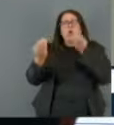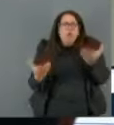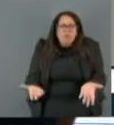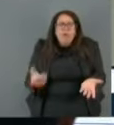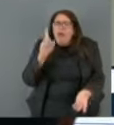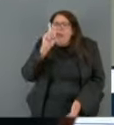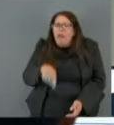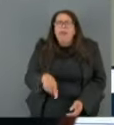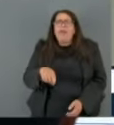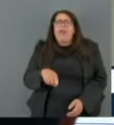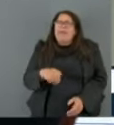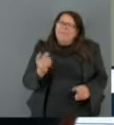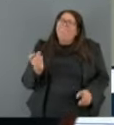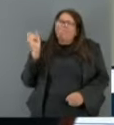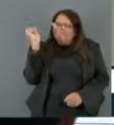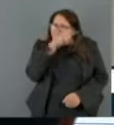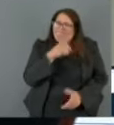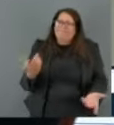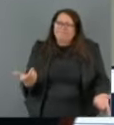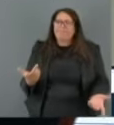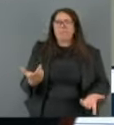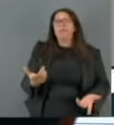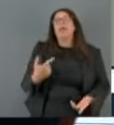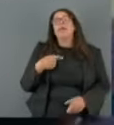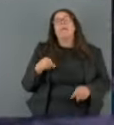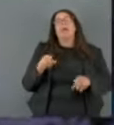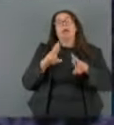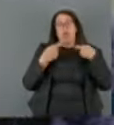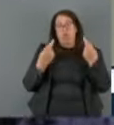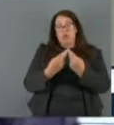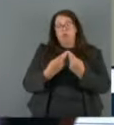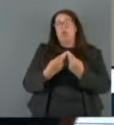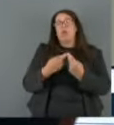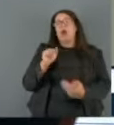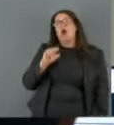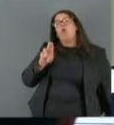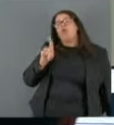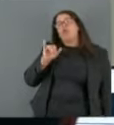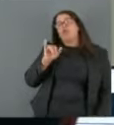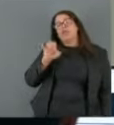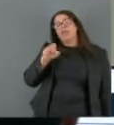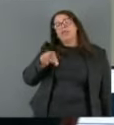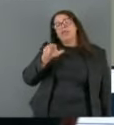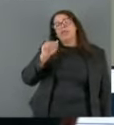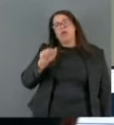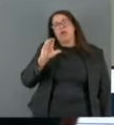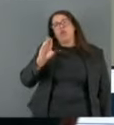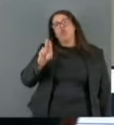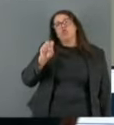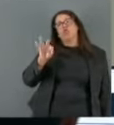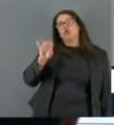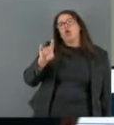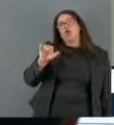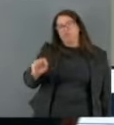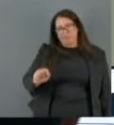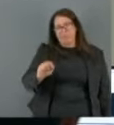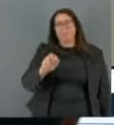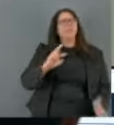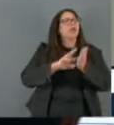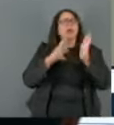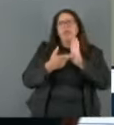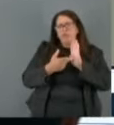uma questão controvérsia. Audiências de custódia. Vossa Excelência tem razão que é possível melhorarmos a audiência de custódia.